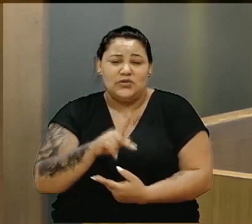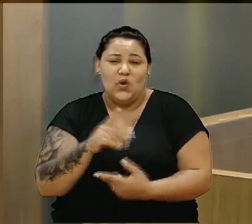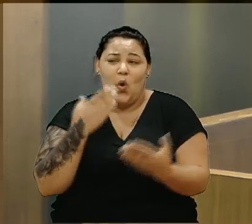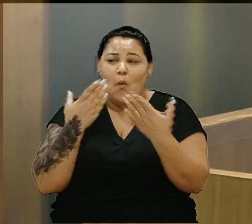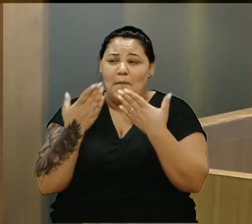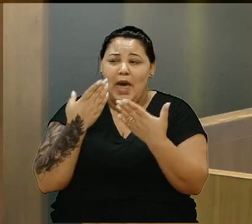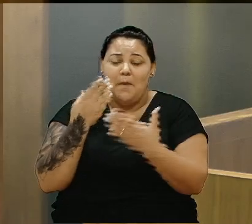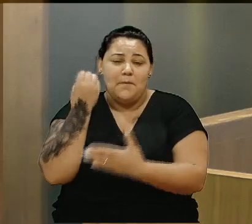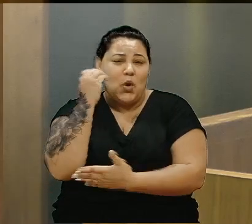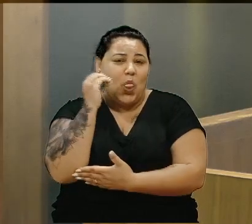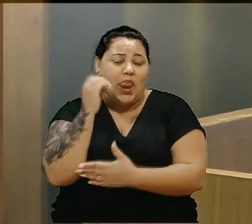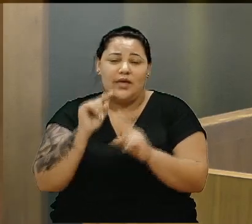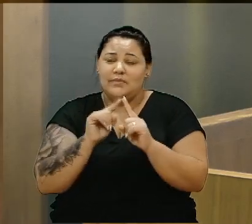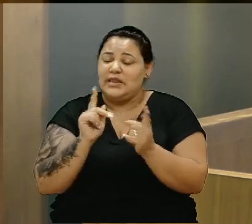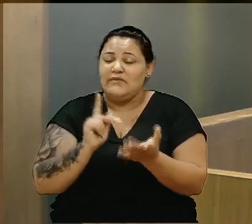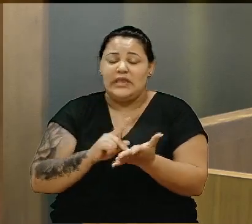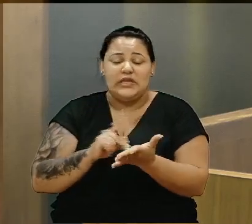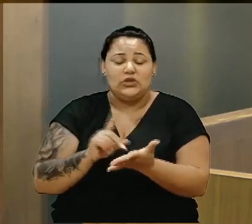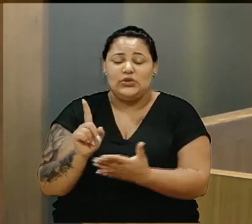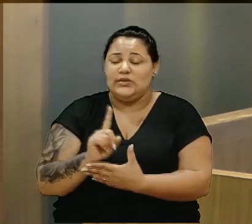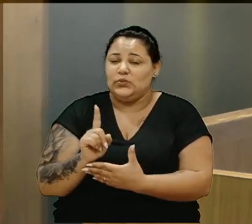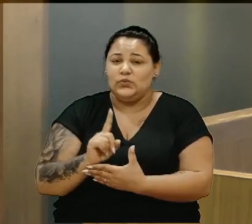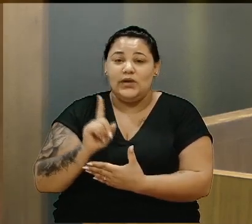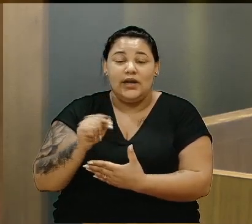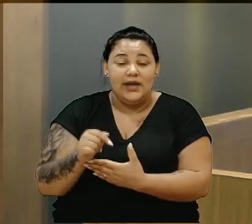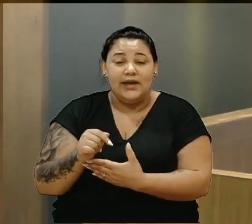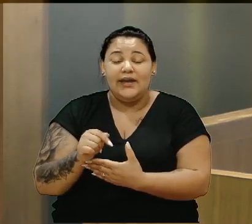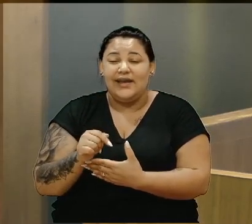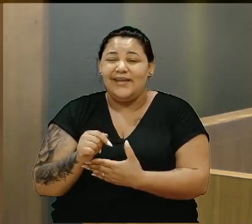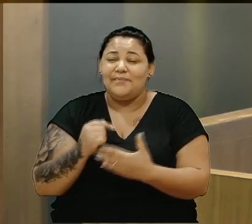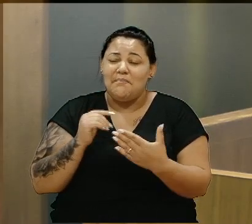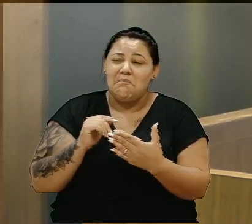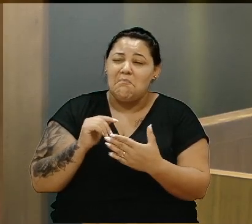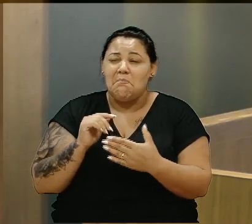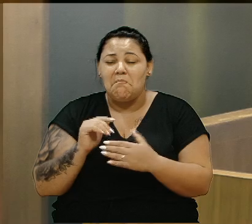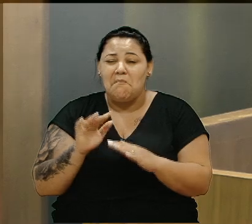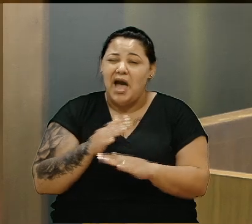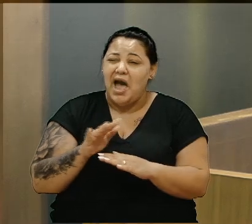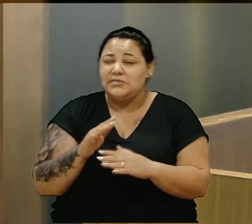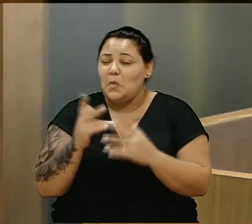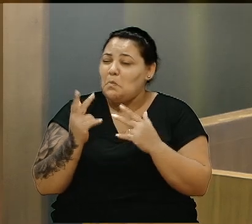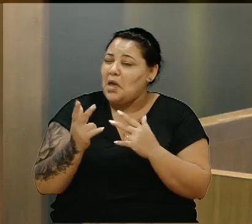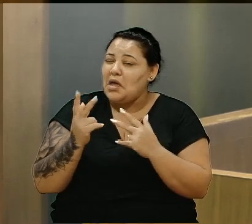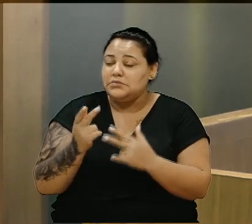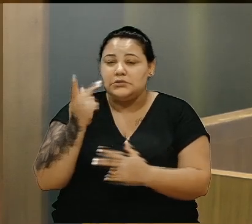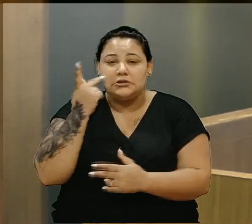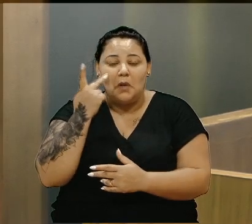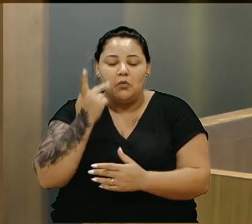industrial, as relações econômicas que estabeleceram aqui. E aí,